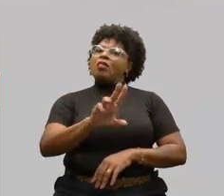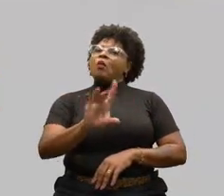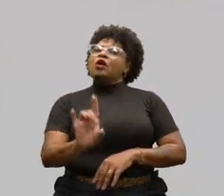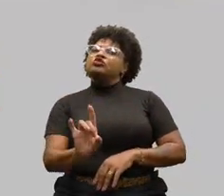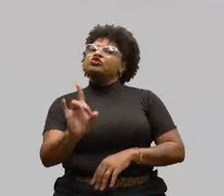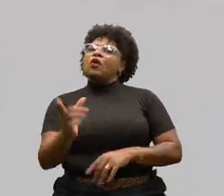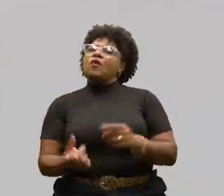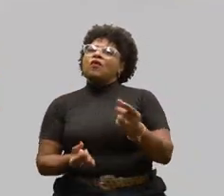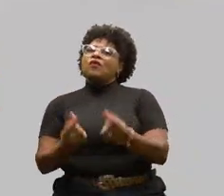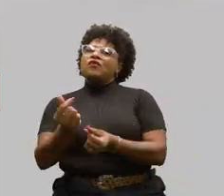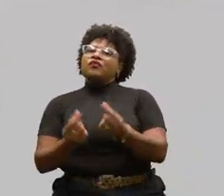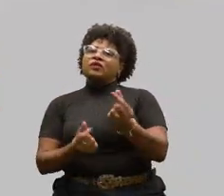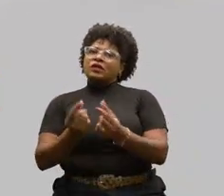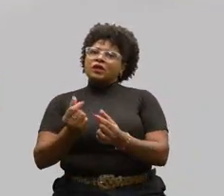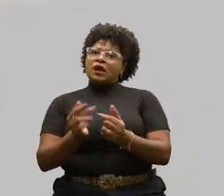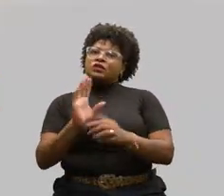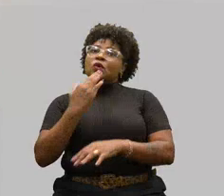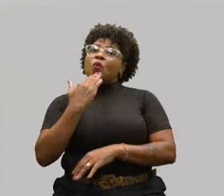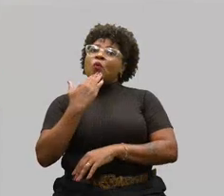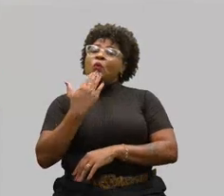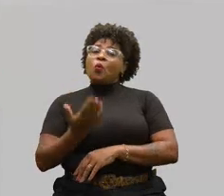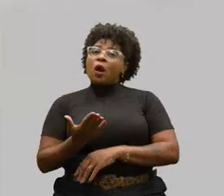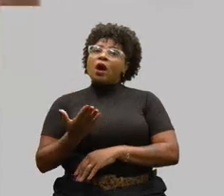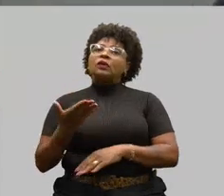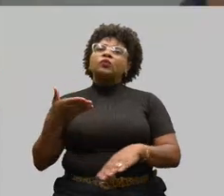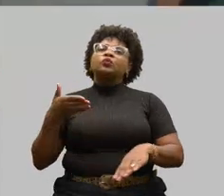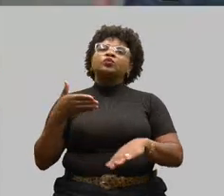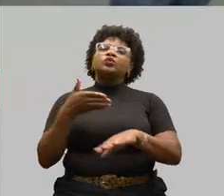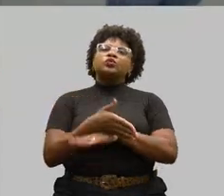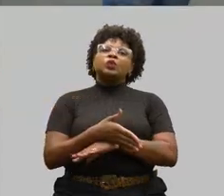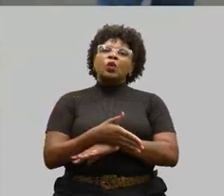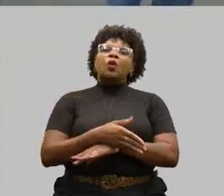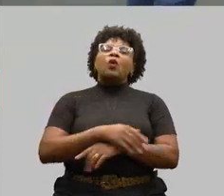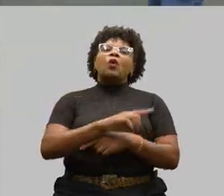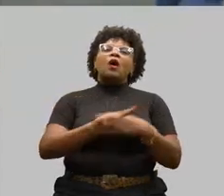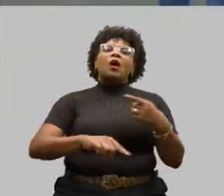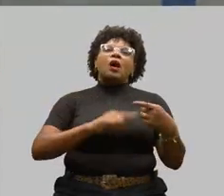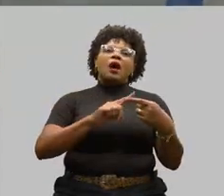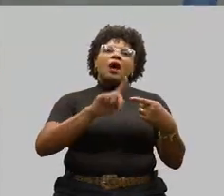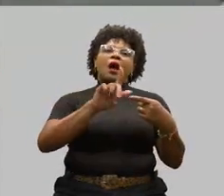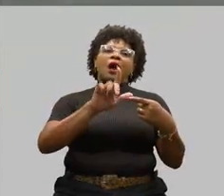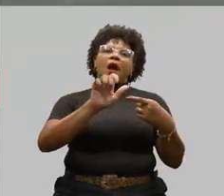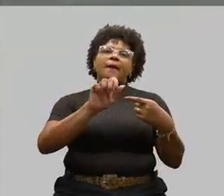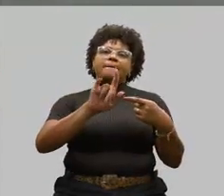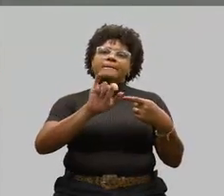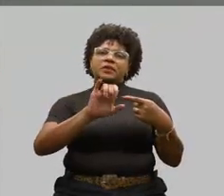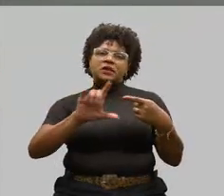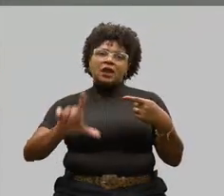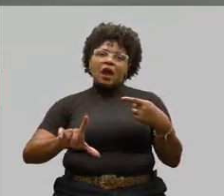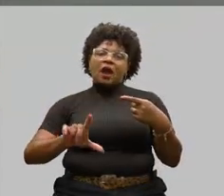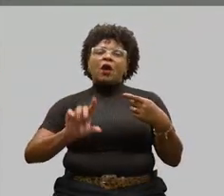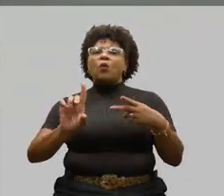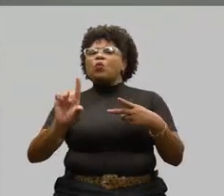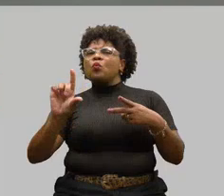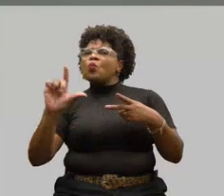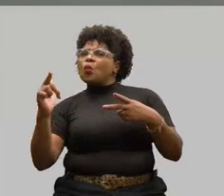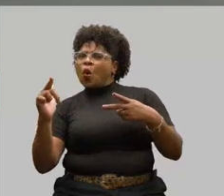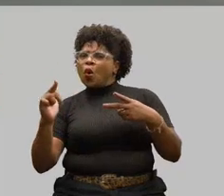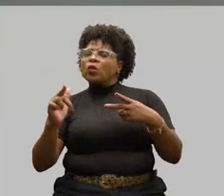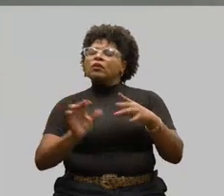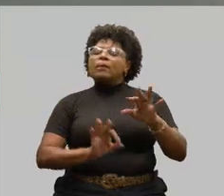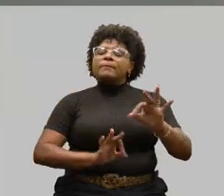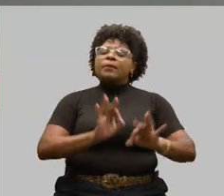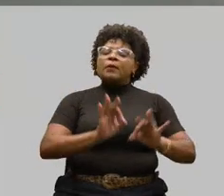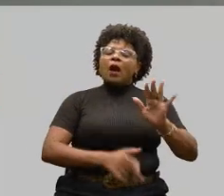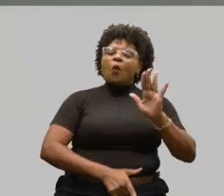o Gabriel e o ellerson nós nos preparamos por mais de seis meses para recebê-los porque a gente não sabia como que a gente